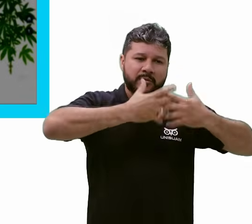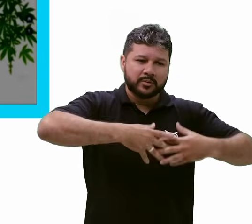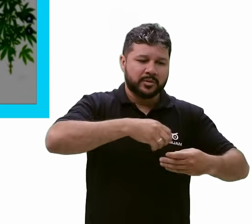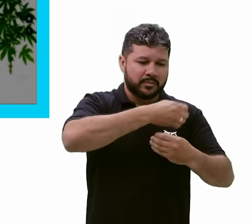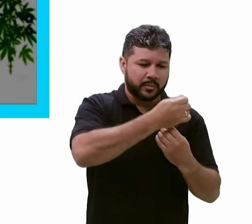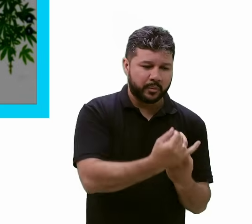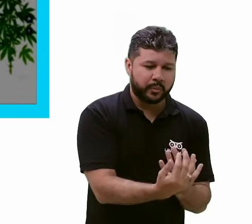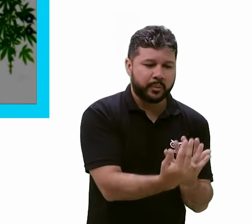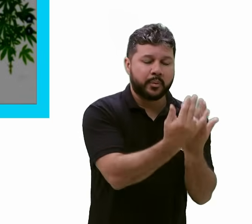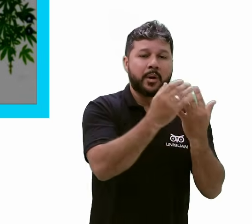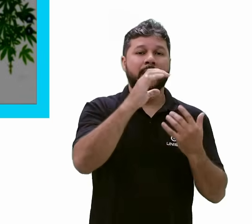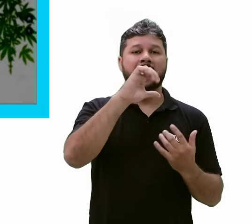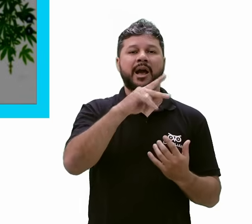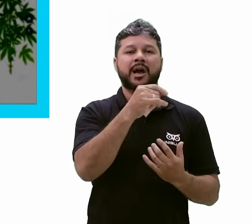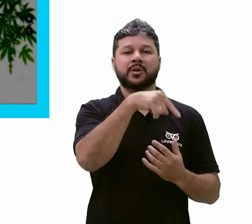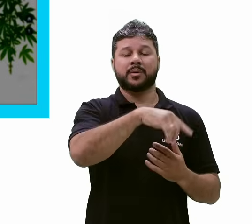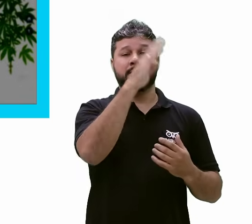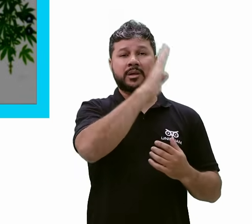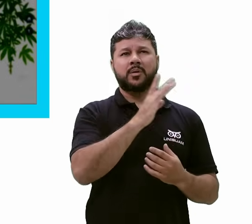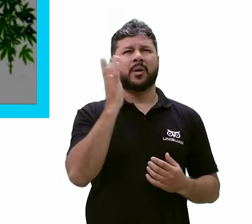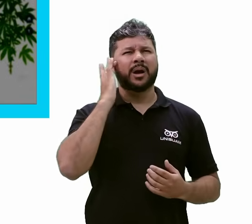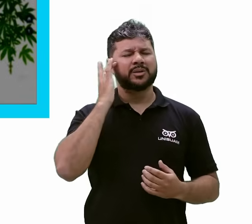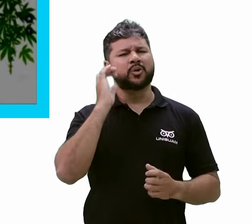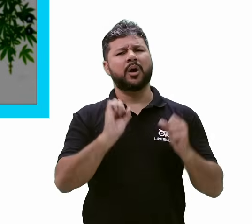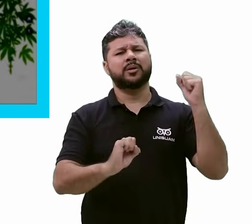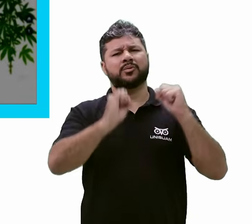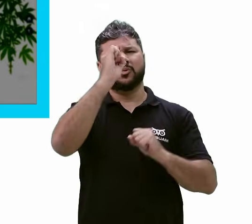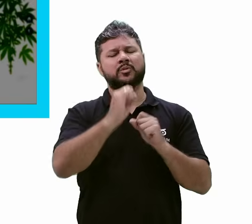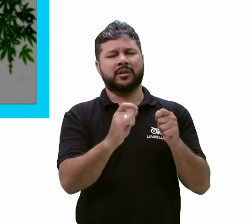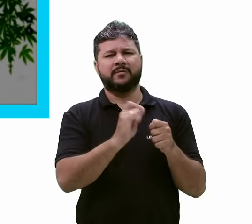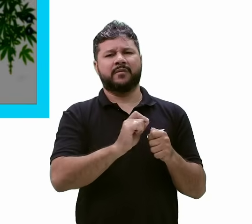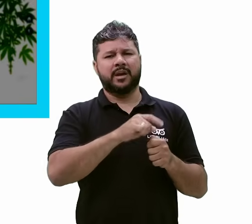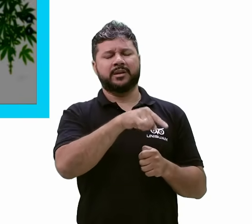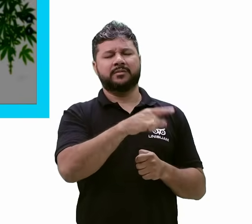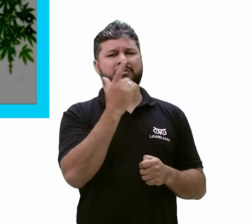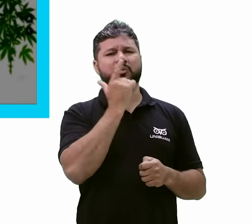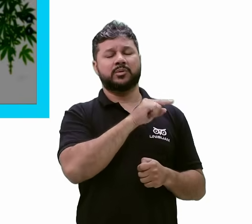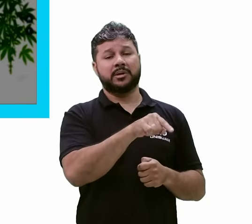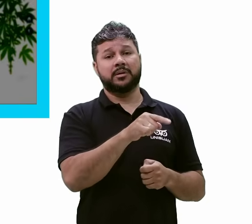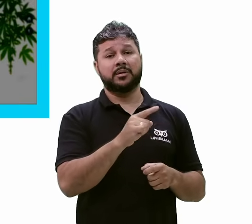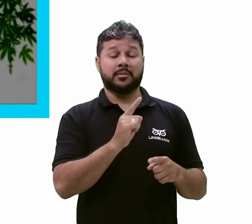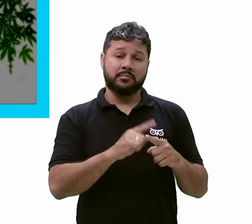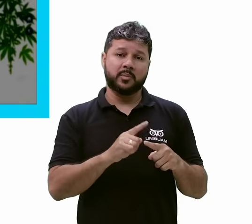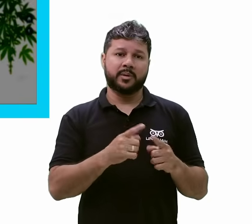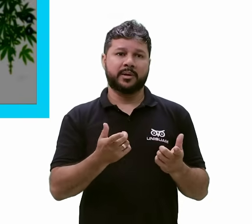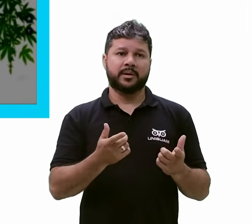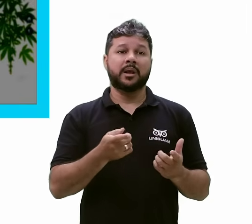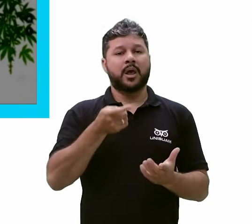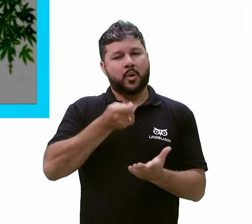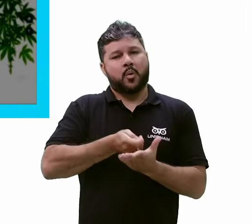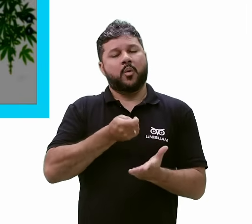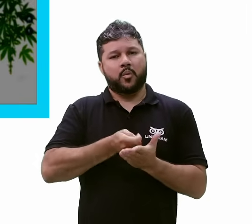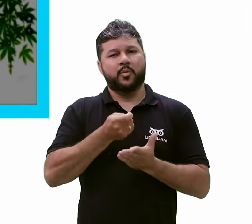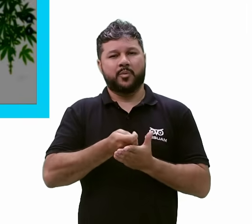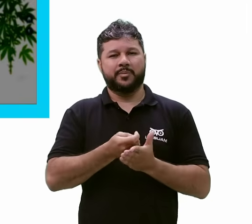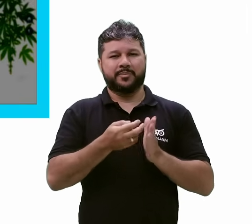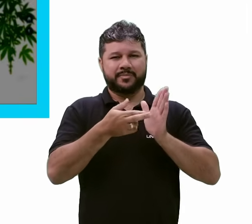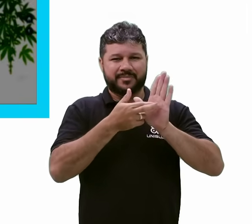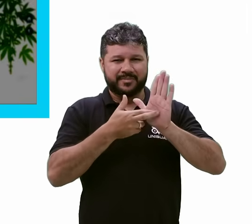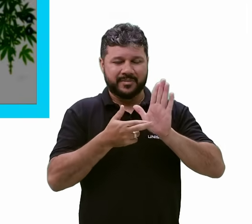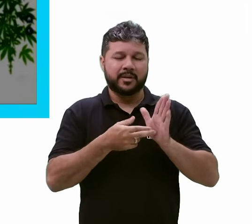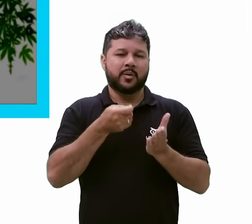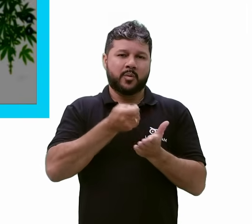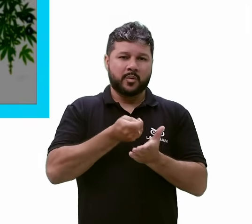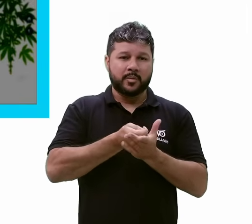plantios de cânhamo no Brasil. A gente acredita que só a indústria vai conseguir fazer esse plantio, né? Porque certamente terão